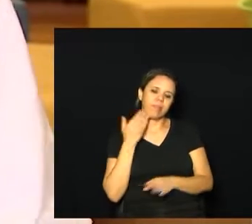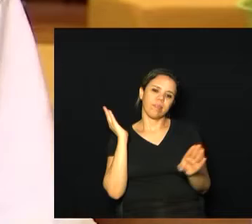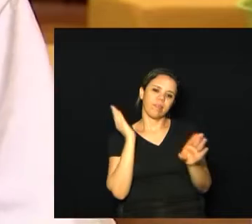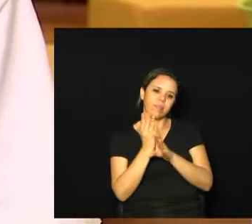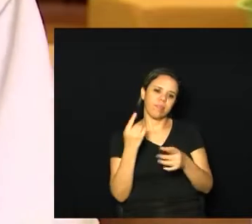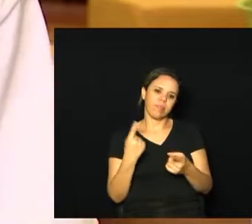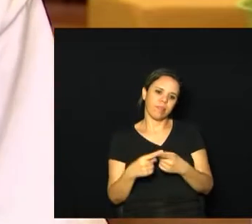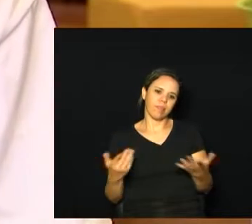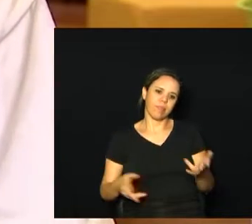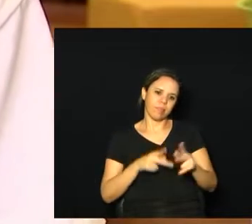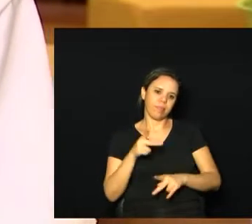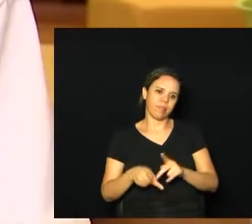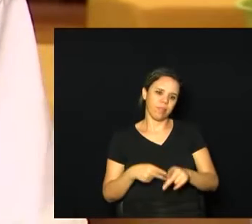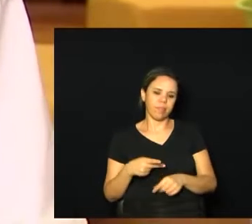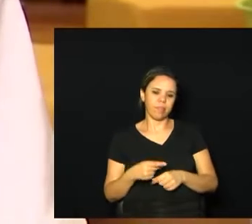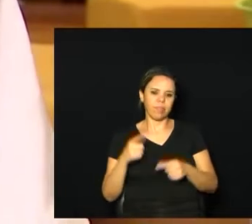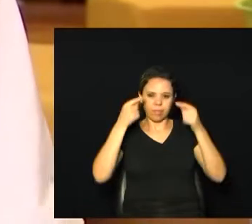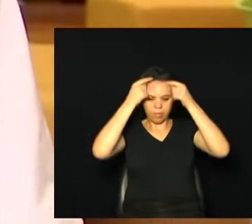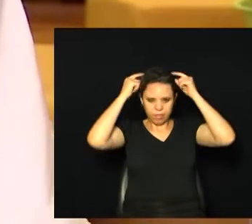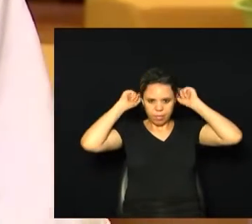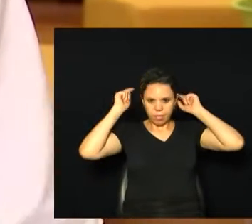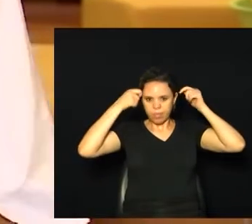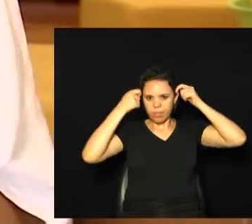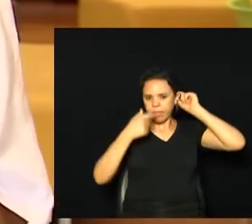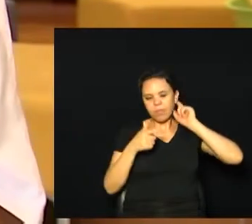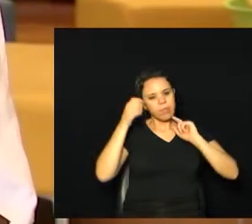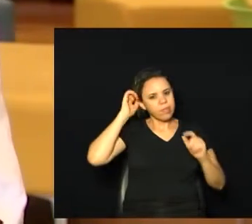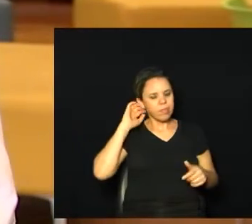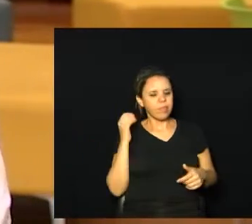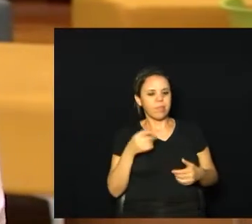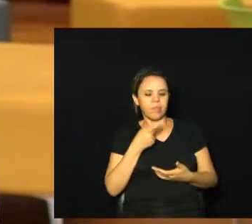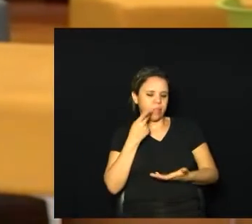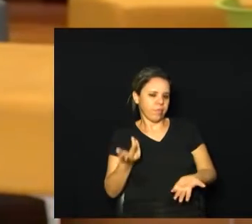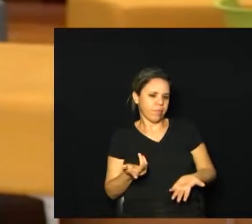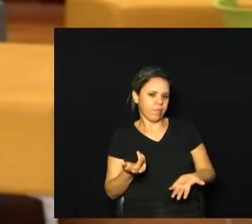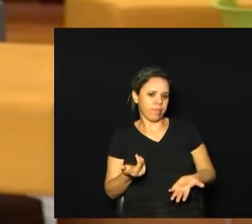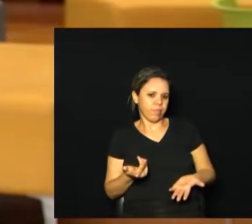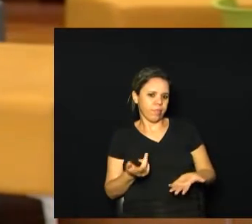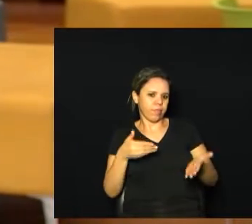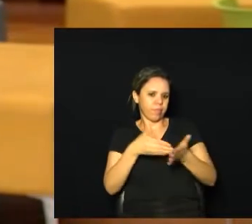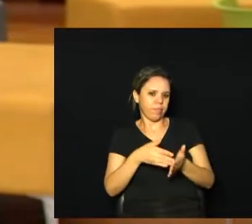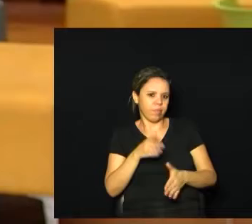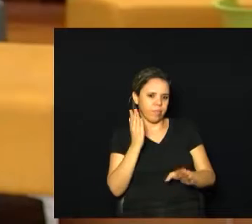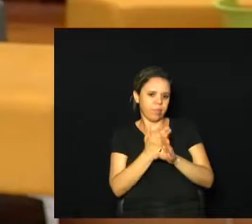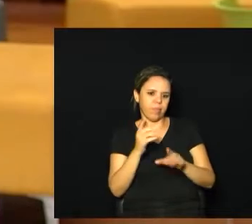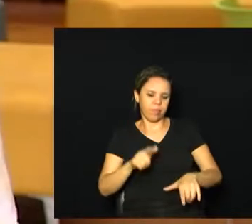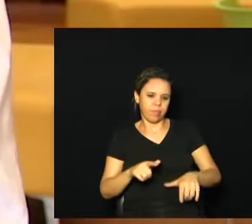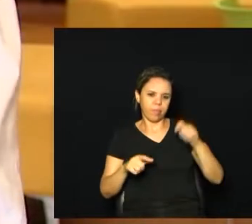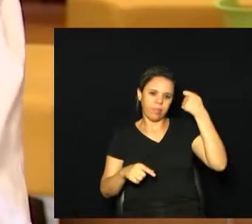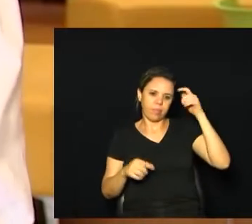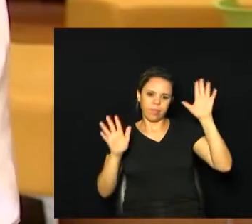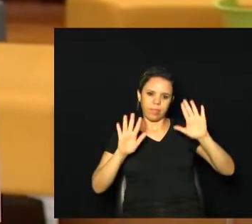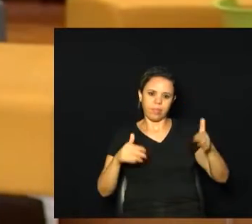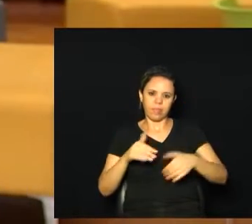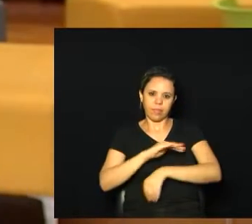localizar, porque hoje pessoas que possuem o cabelo afro não, tipo, digamos assim, que eles têm uma imensa dificuldade de localizar um salão afro. E a